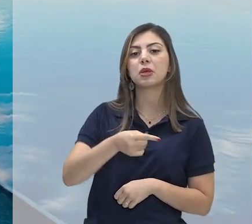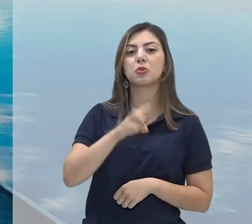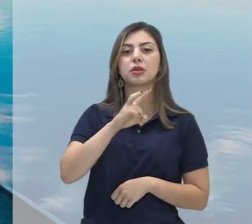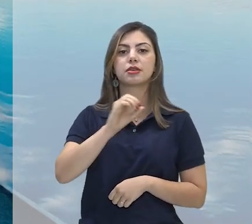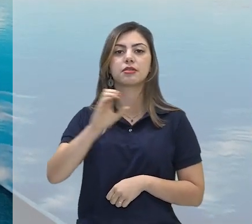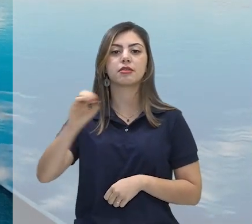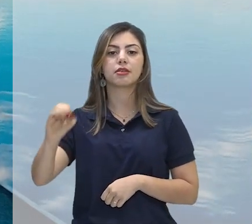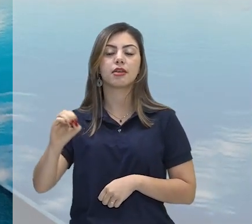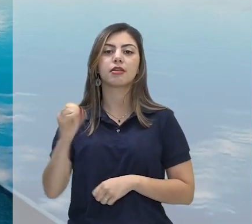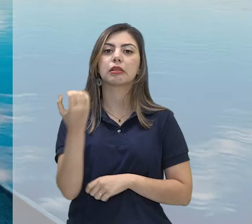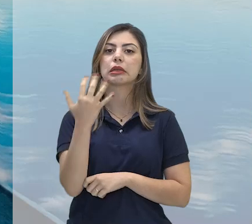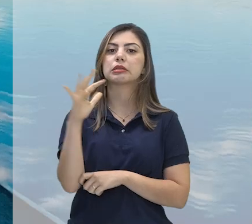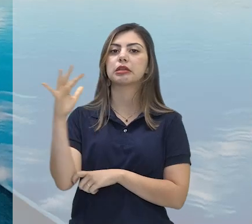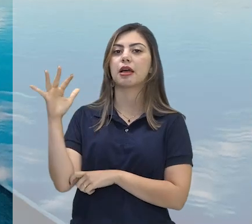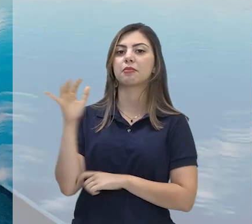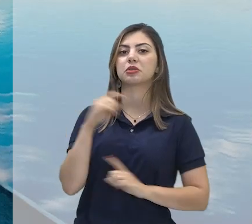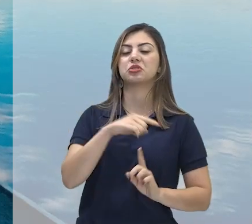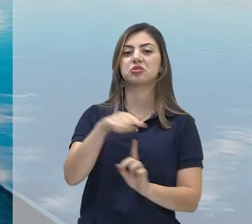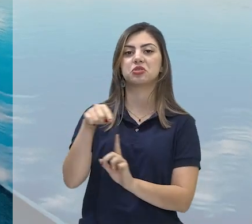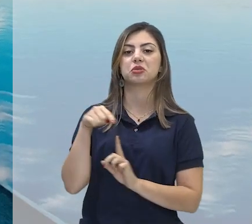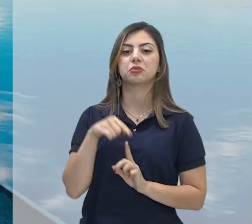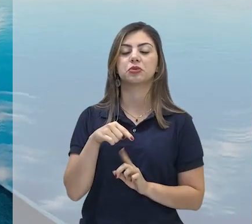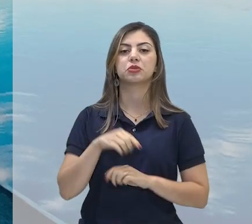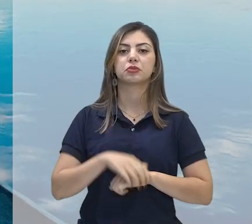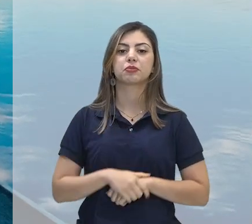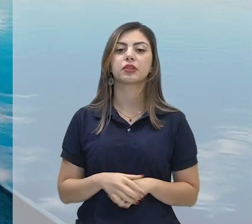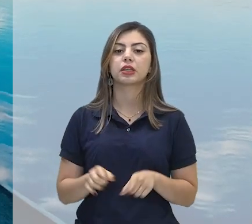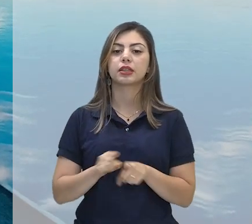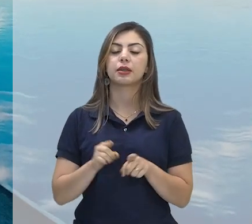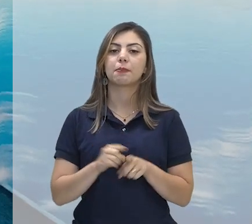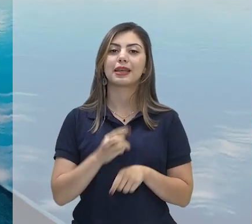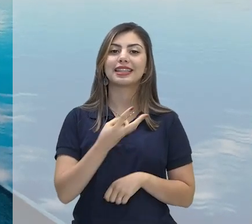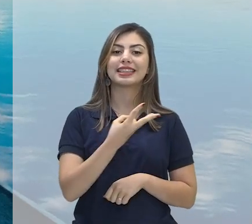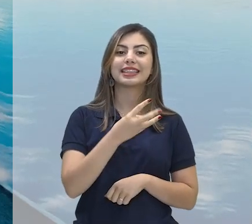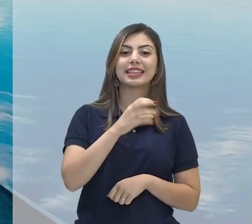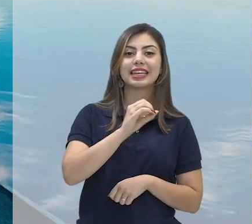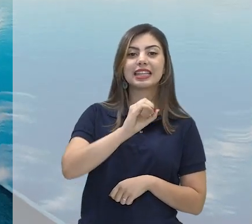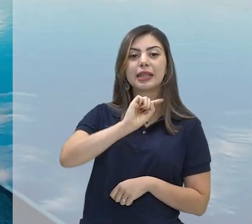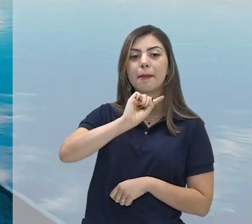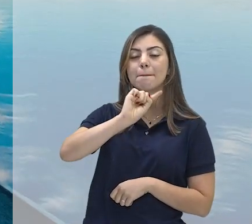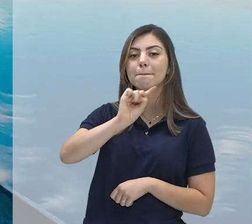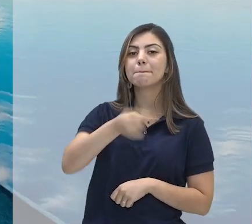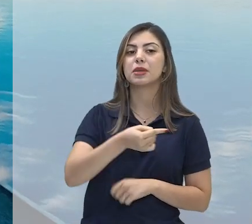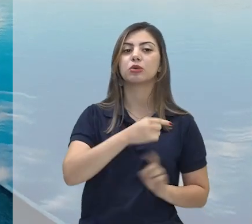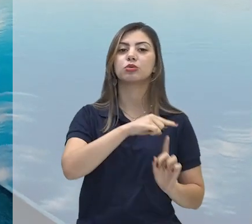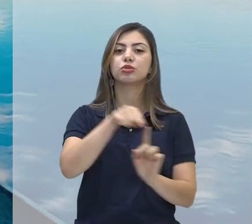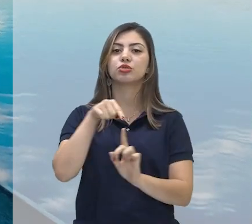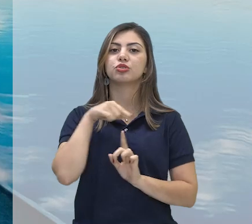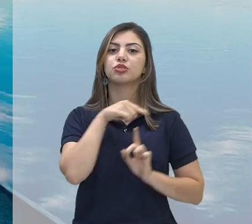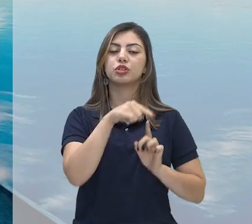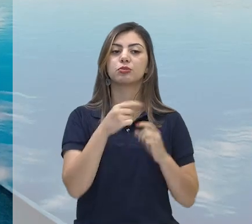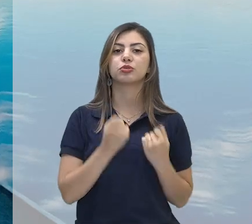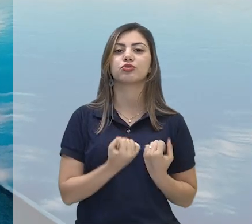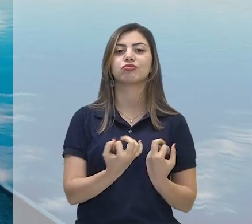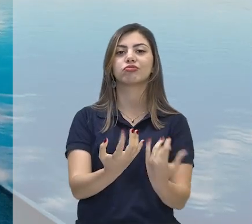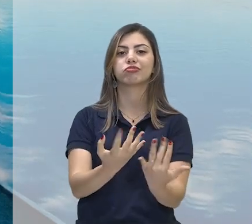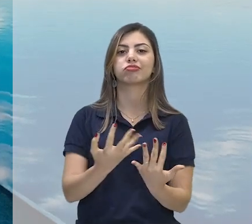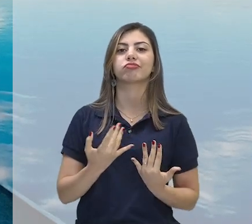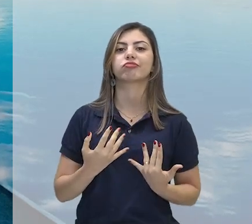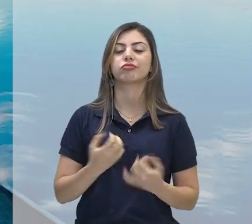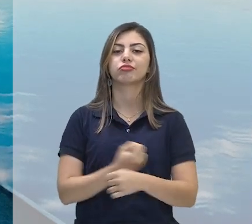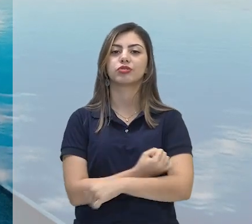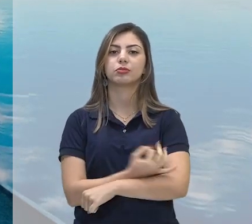espécies de árvores e ainda 30.000 espécies de plantas. Lembrando que existem ao